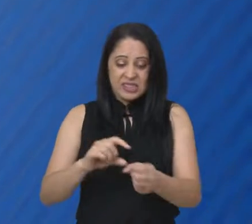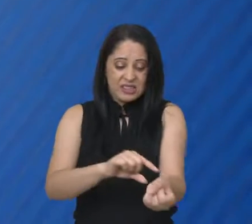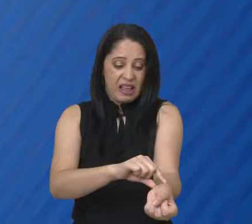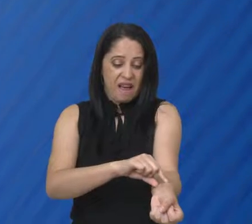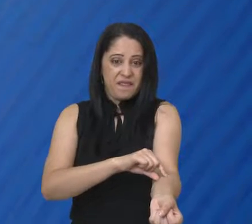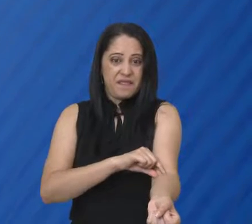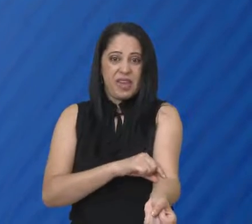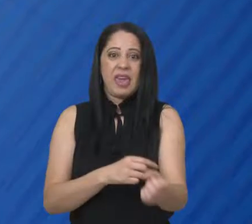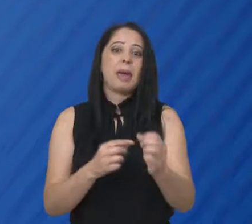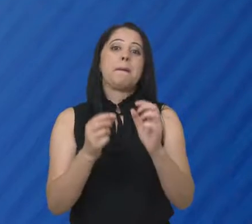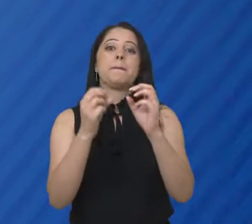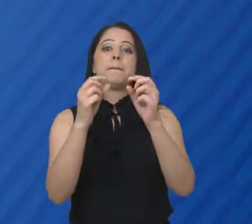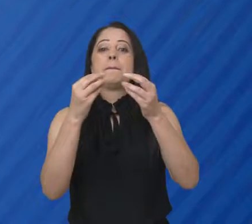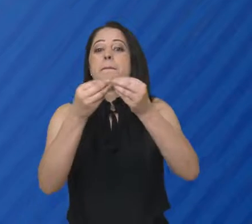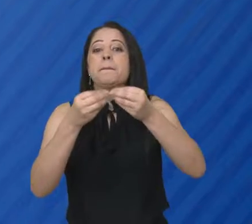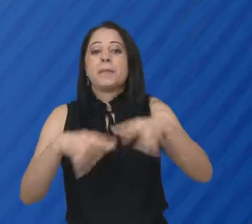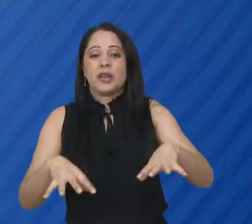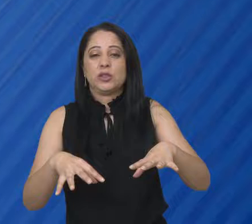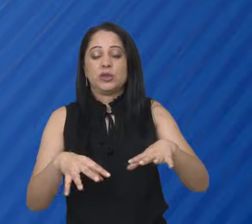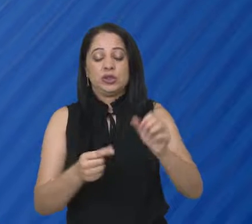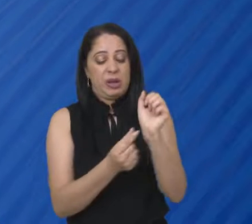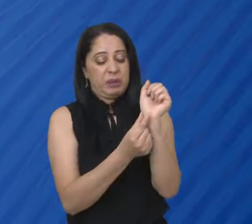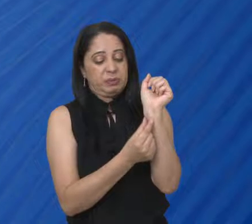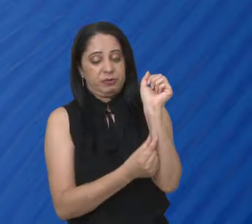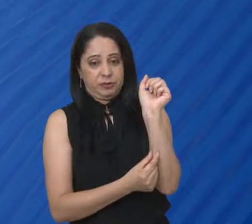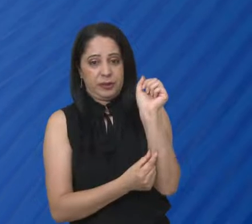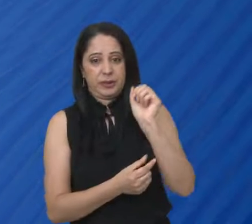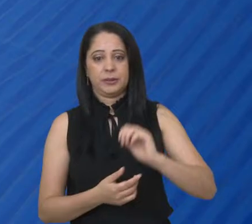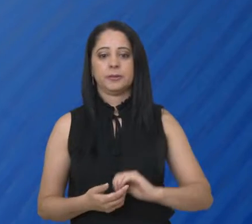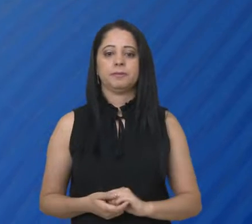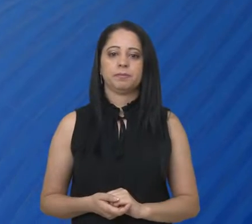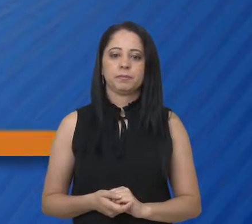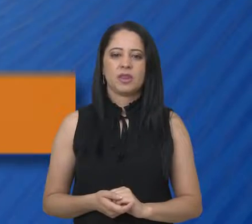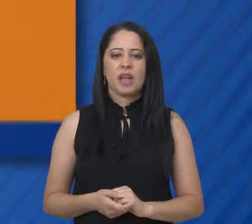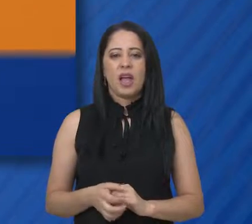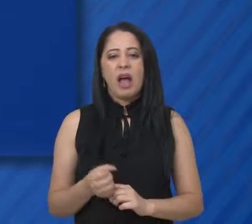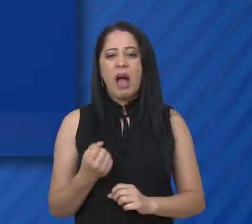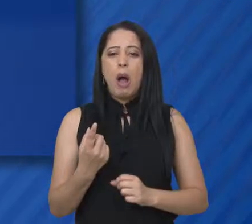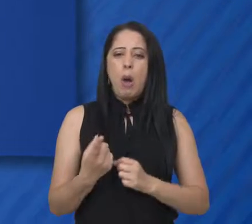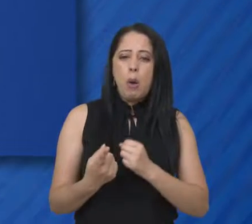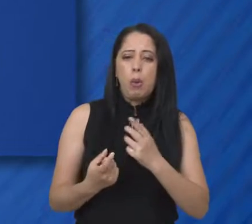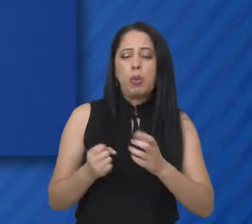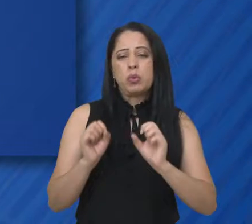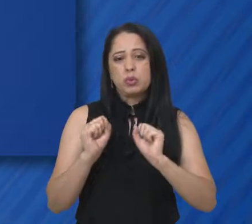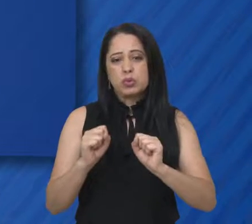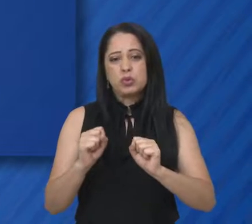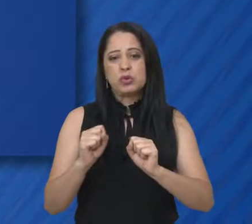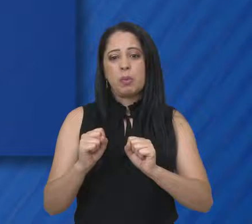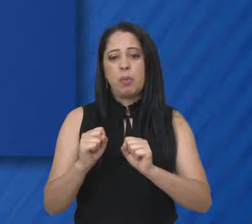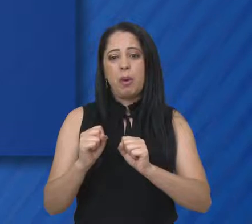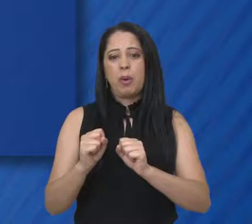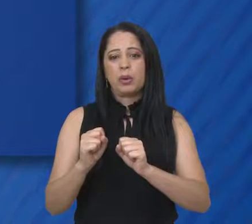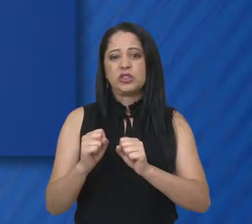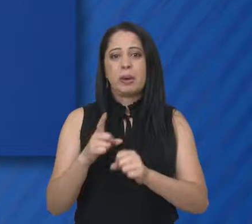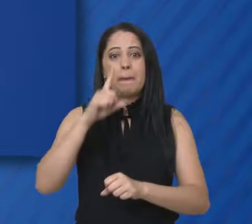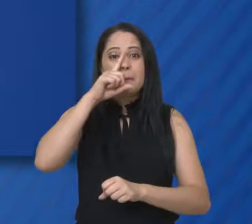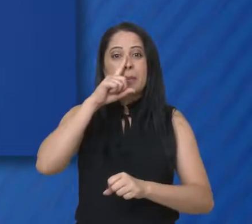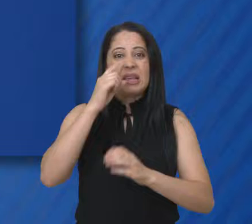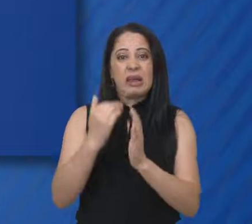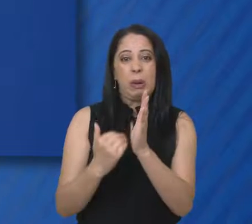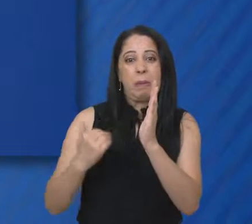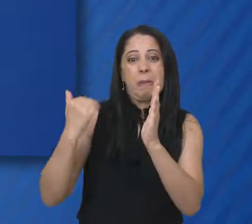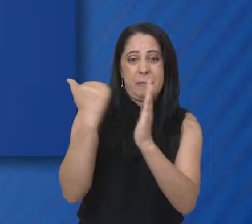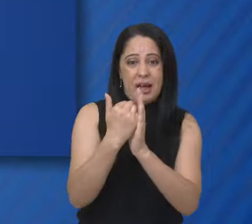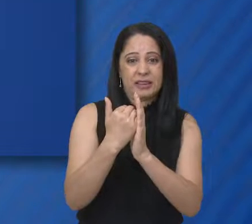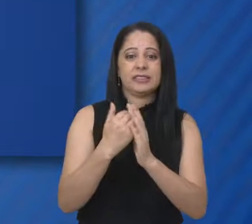compromete as veias, e arterial, que atinge a circulação nas artérias. Alguns fatores podem contribuir para aumentar o